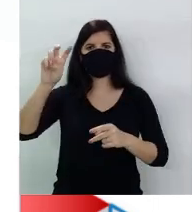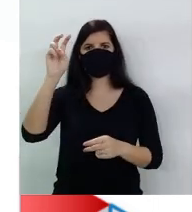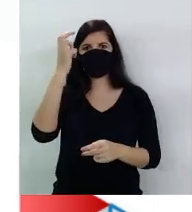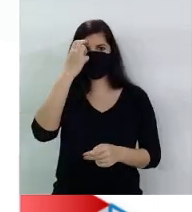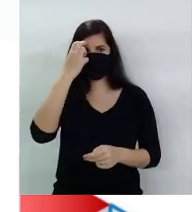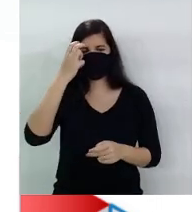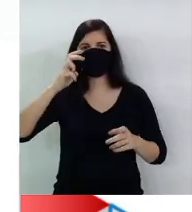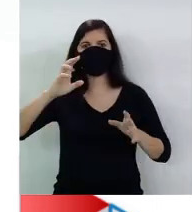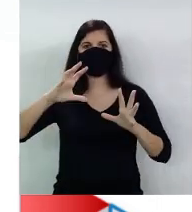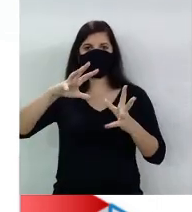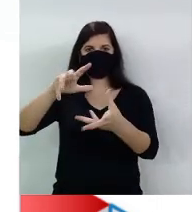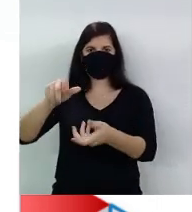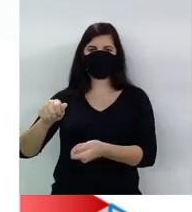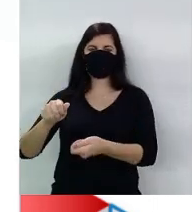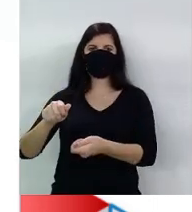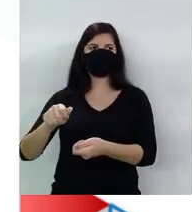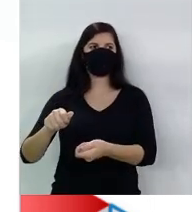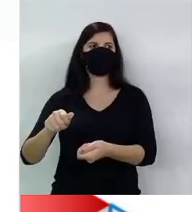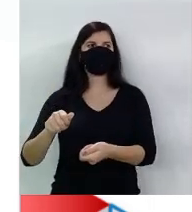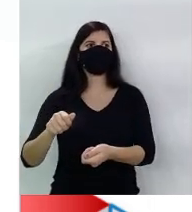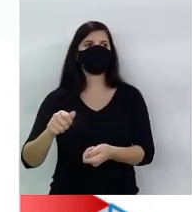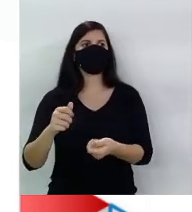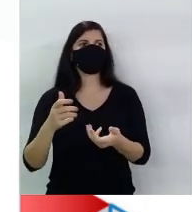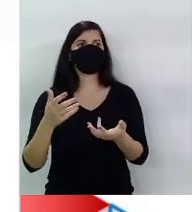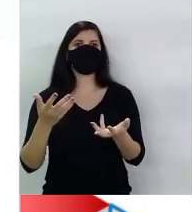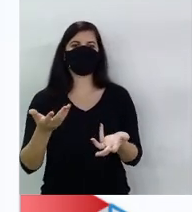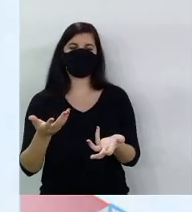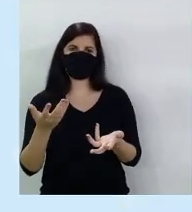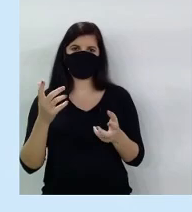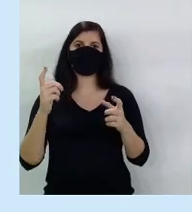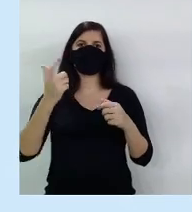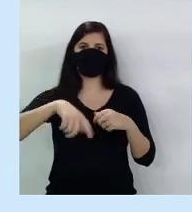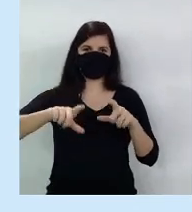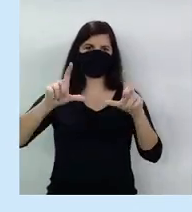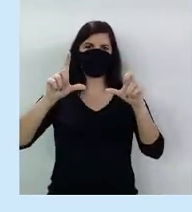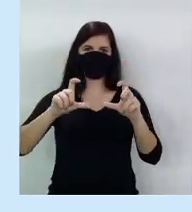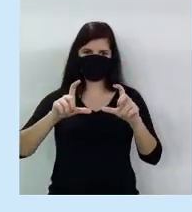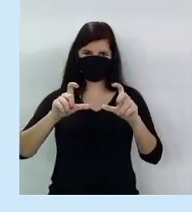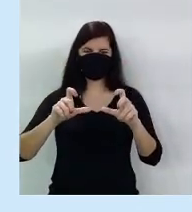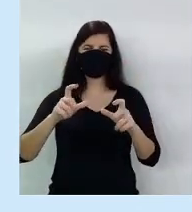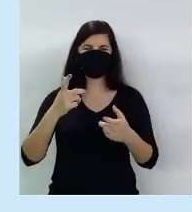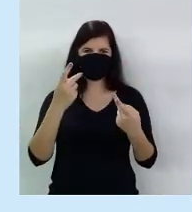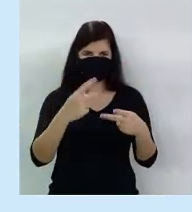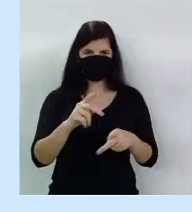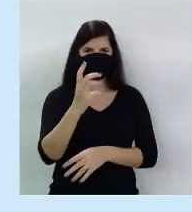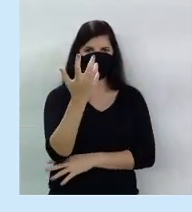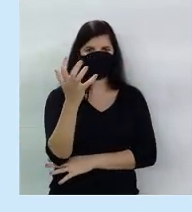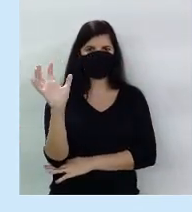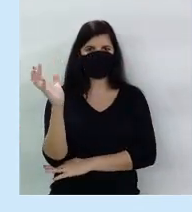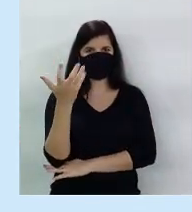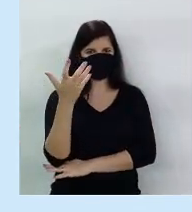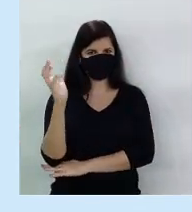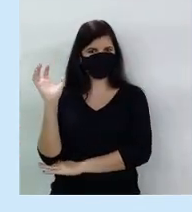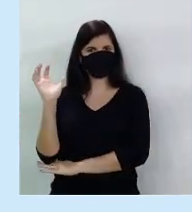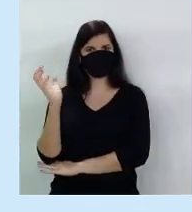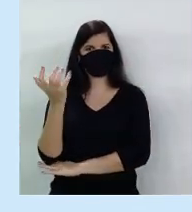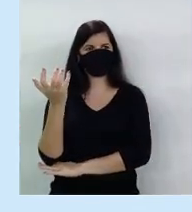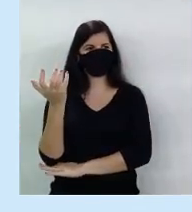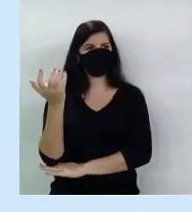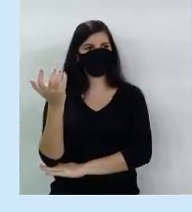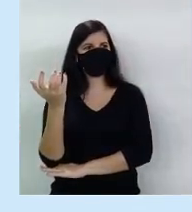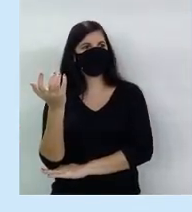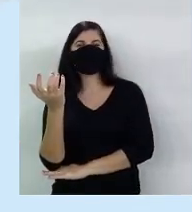de todo o mundo. E mais uma vez, há uma fotografia da Jurema. É importante lembrar que